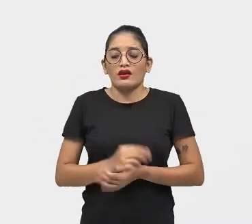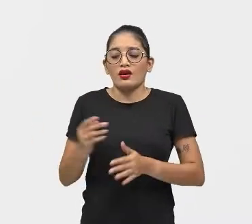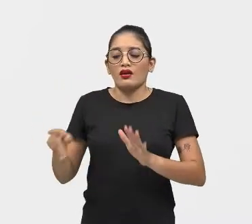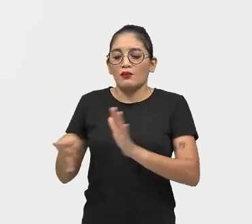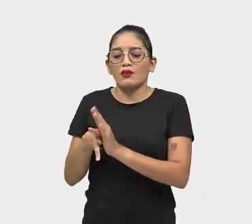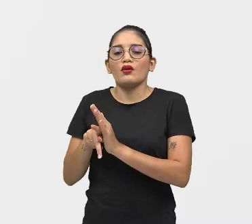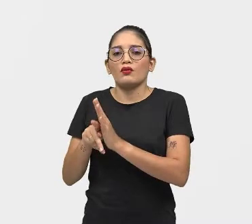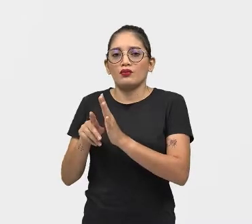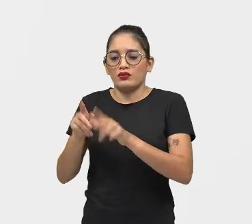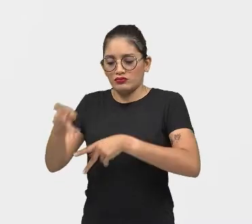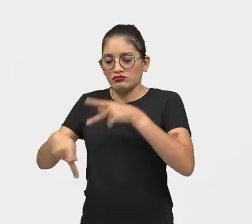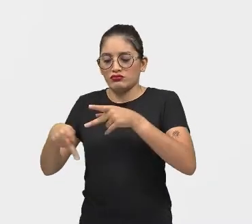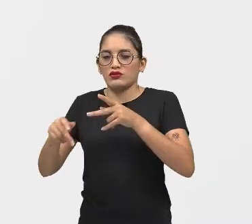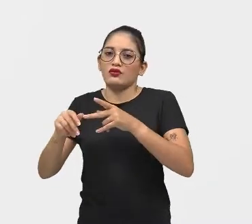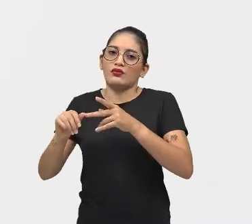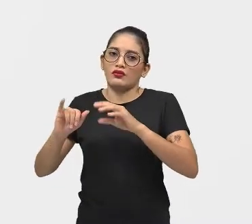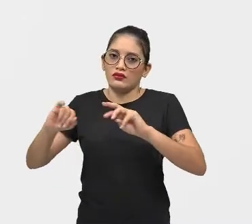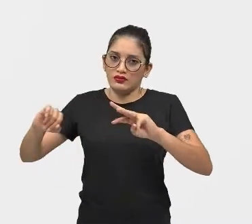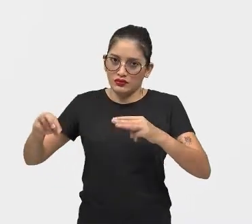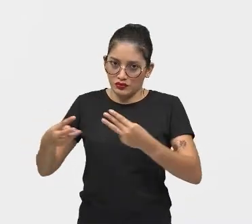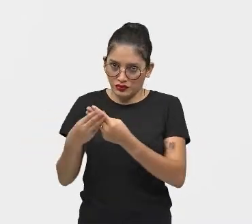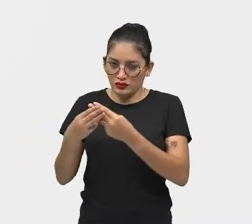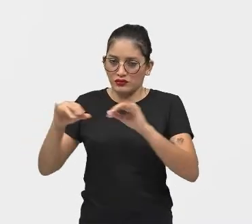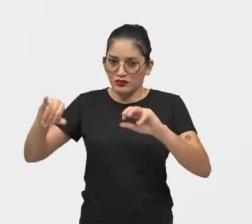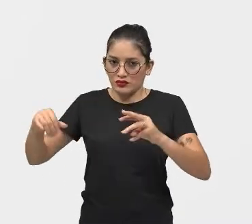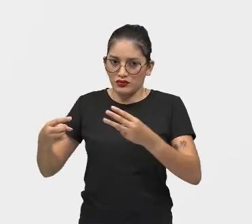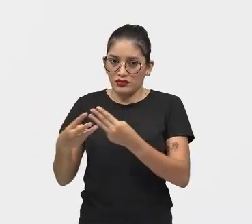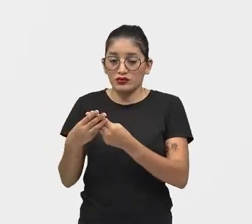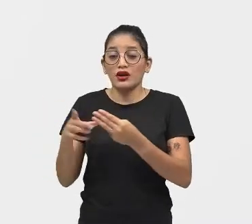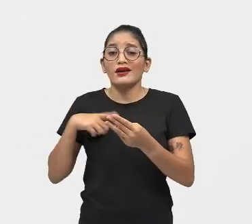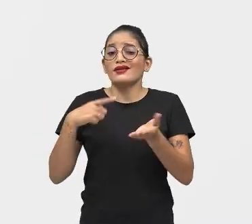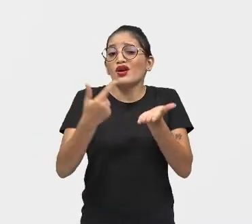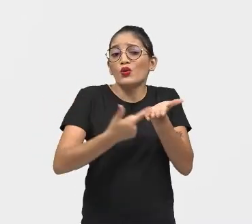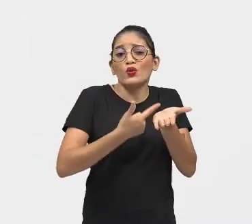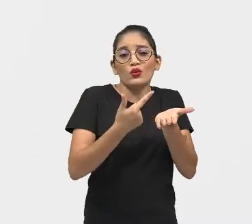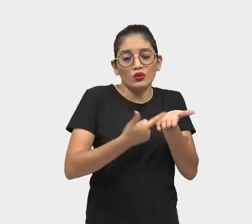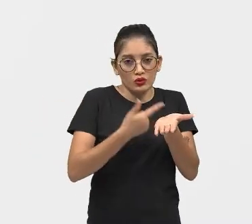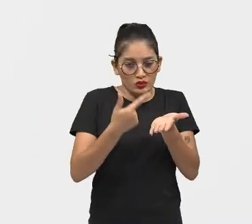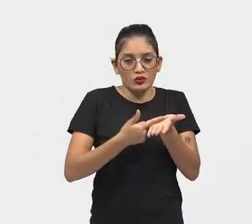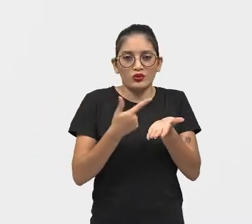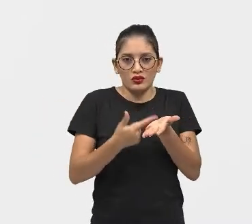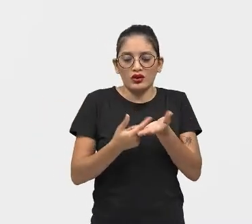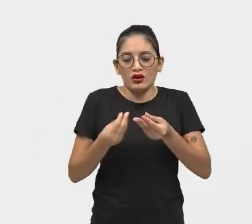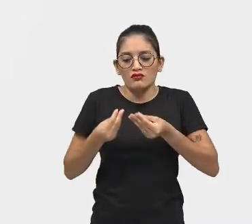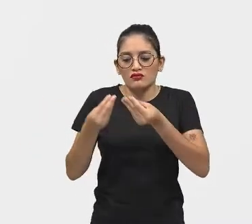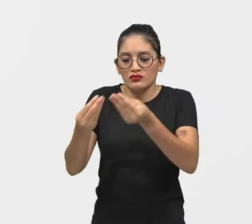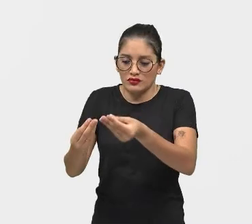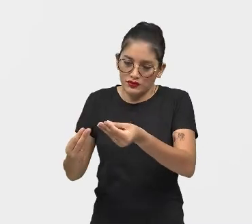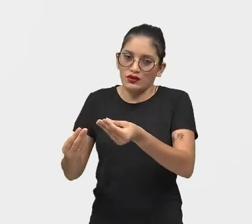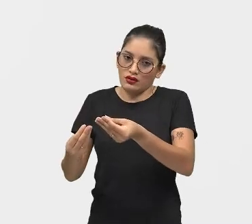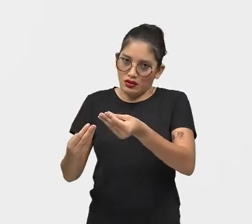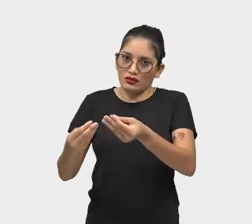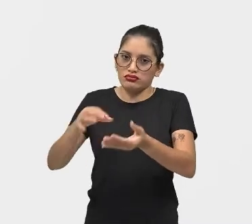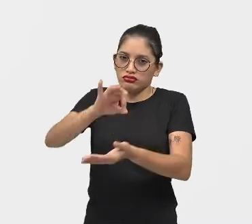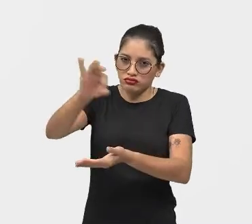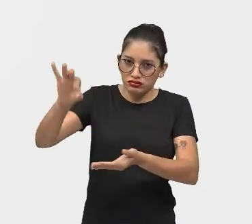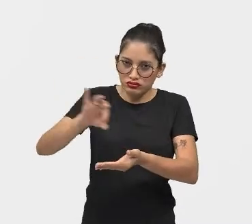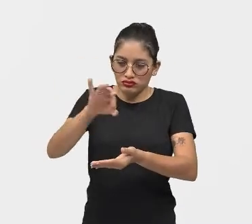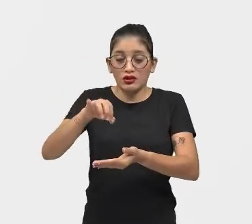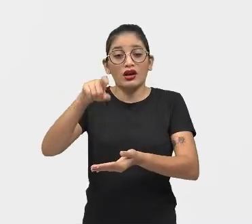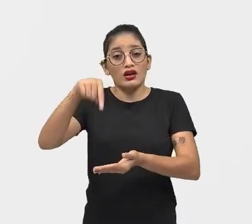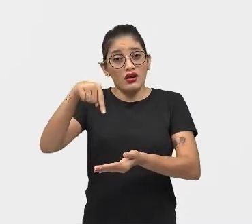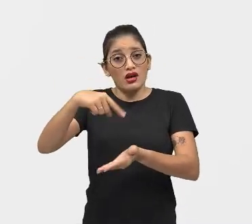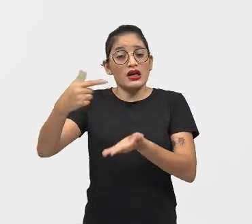judeu esta religião. E eles têm um livro que foi dado em origem divina para eles.